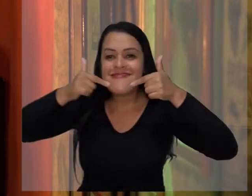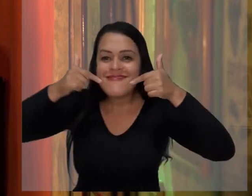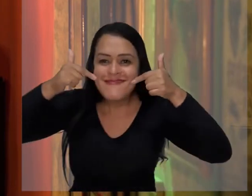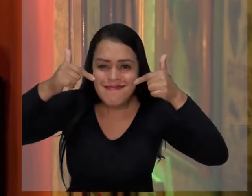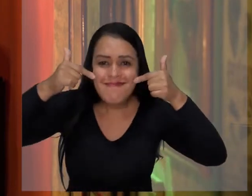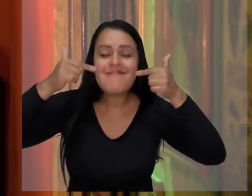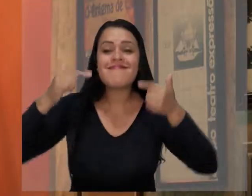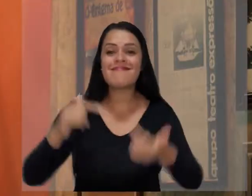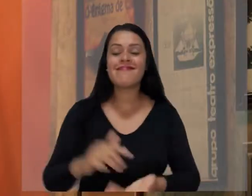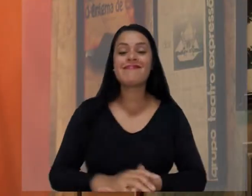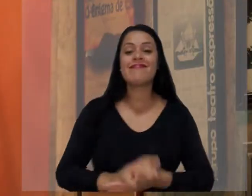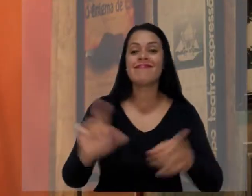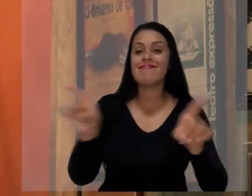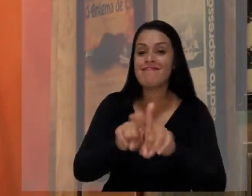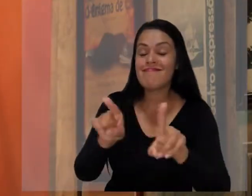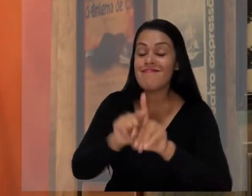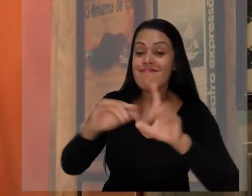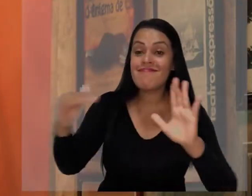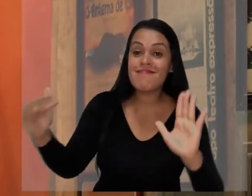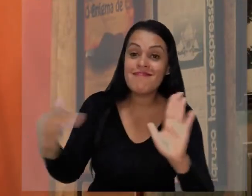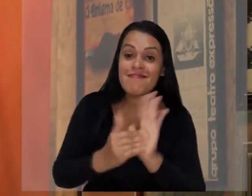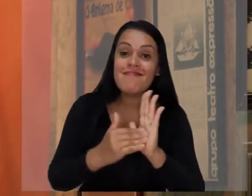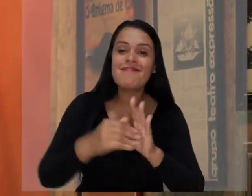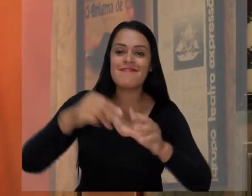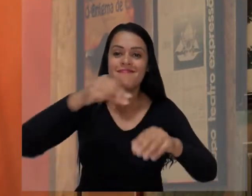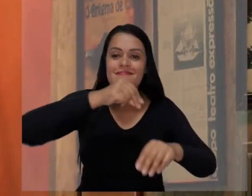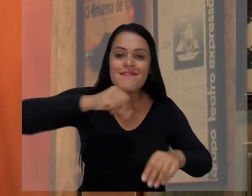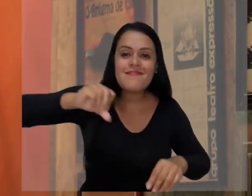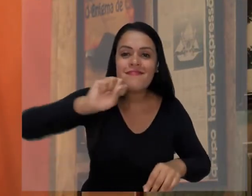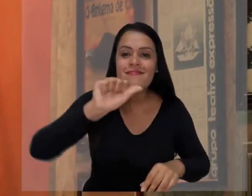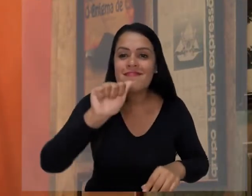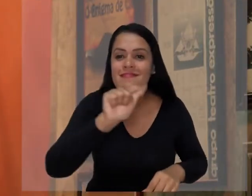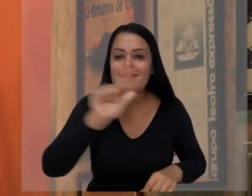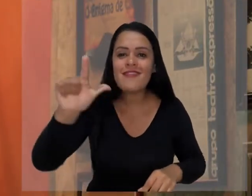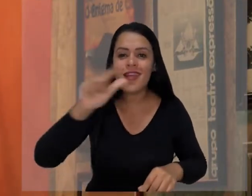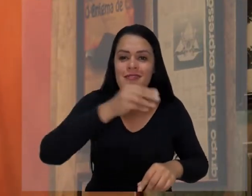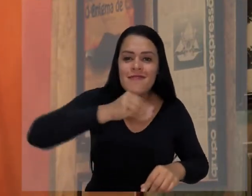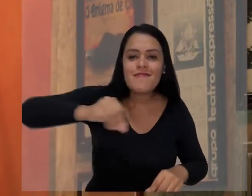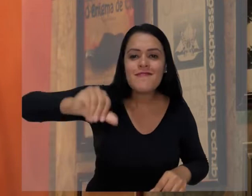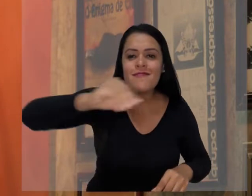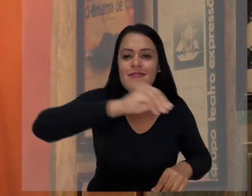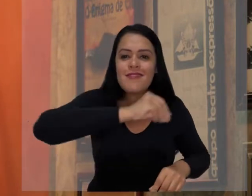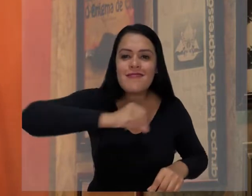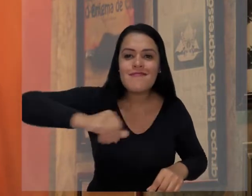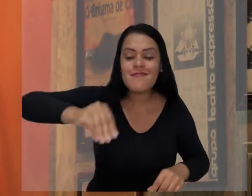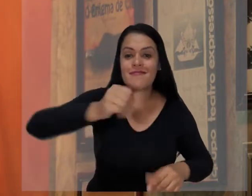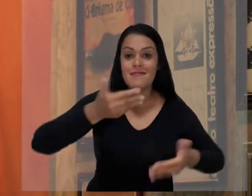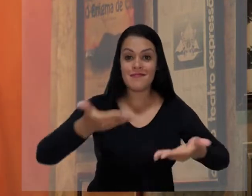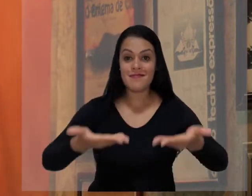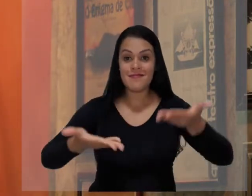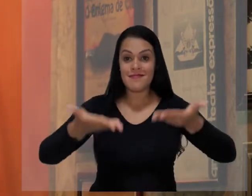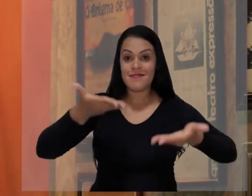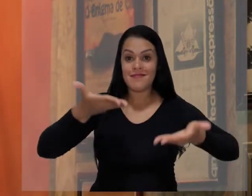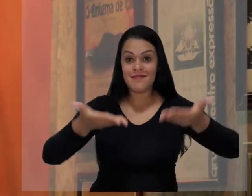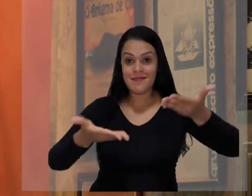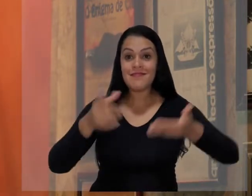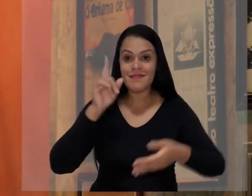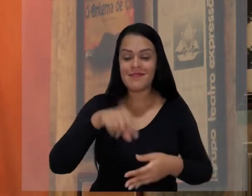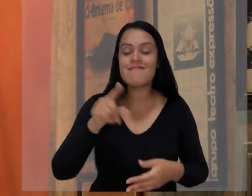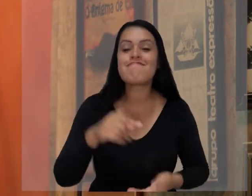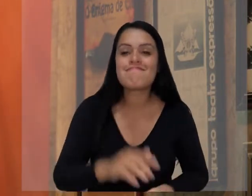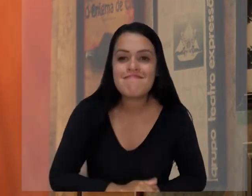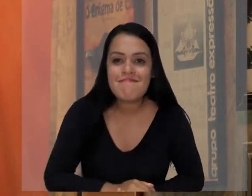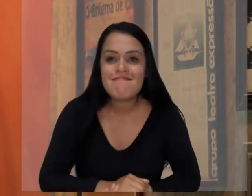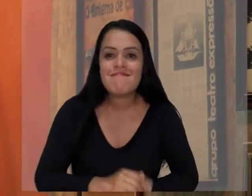vida que estão acontecendo. E, por último, uma pitada de sal, que é o tempero, assim, o equilíbrio esse, né?